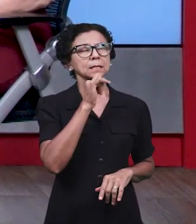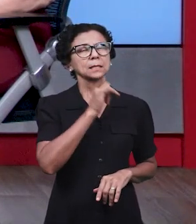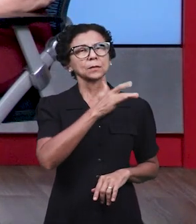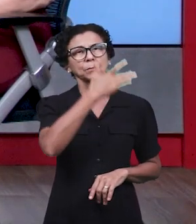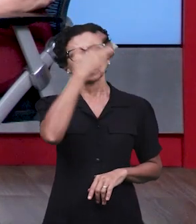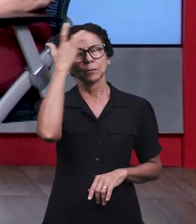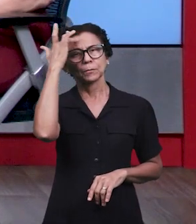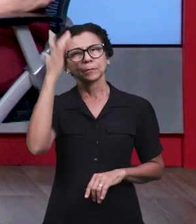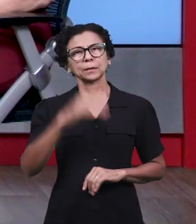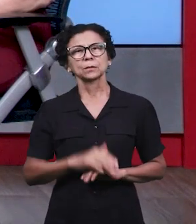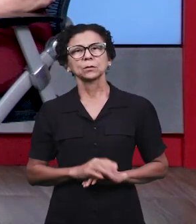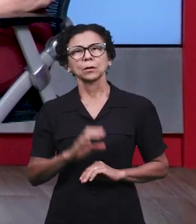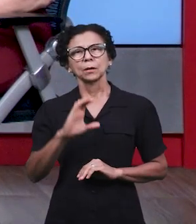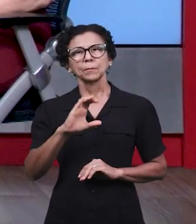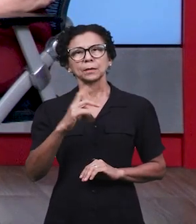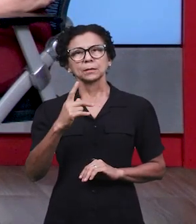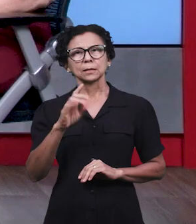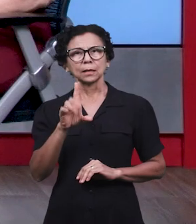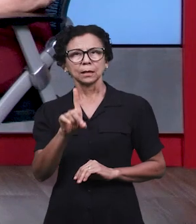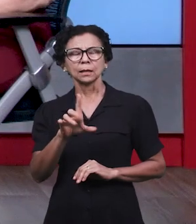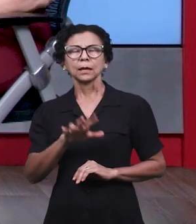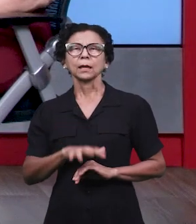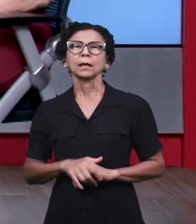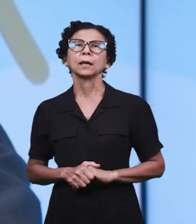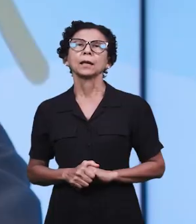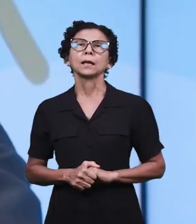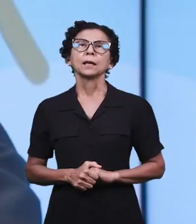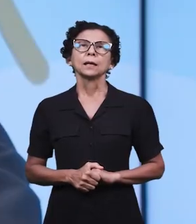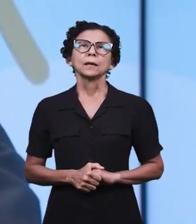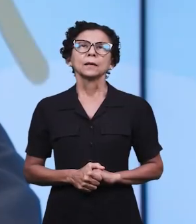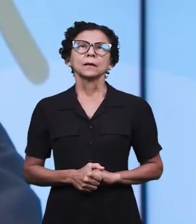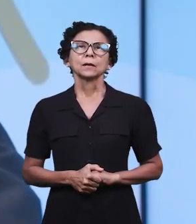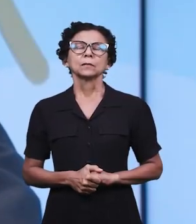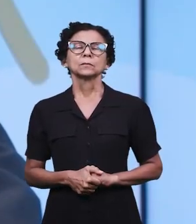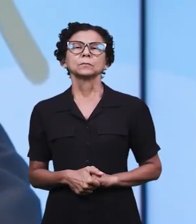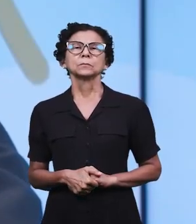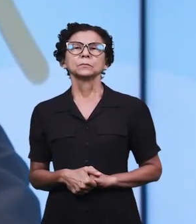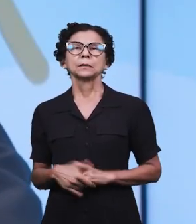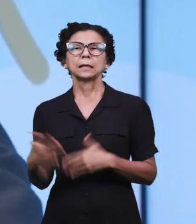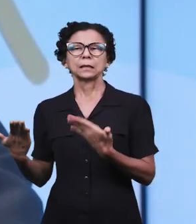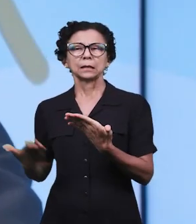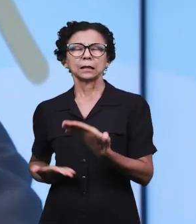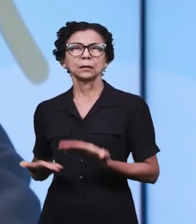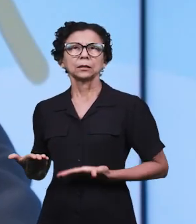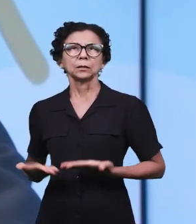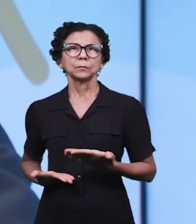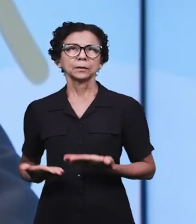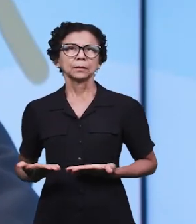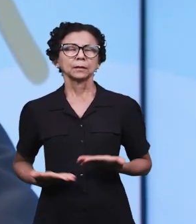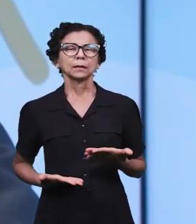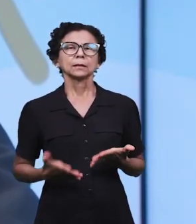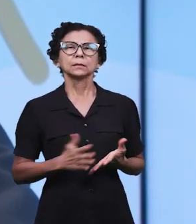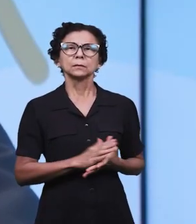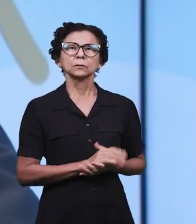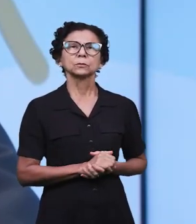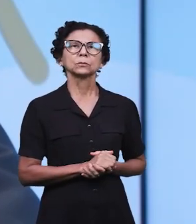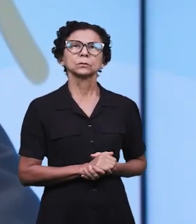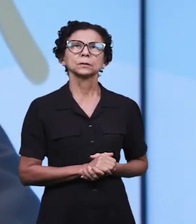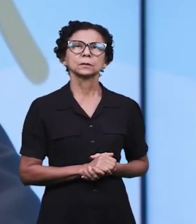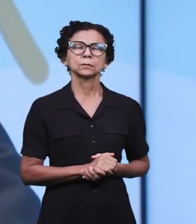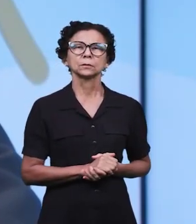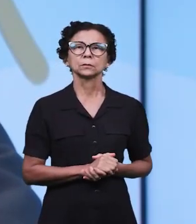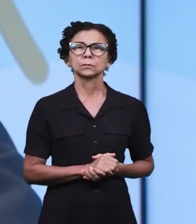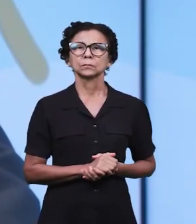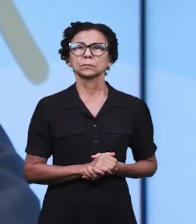deficiência, ela tem ciência de que há uma empresa que tenha mais de 100 empregados, mas que não está cumprindo essa questão de 2 a